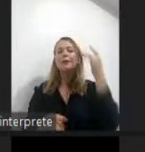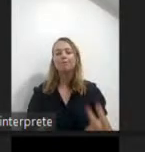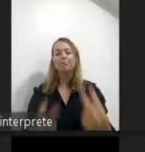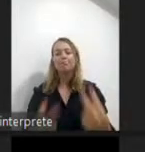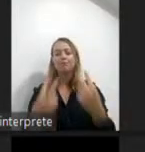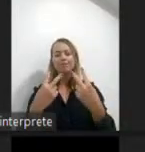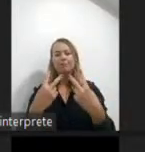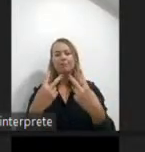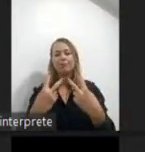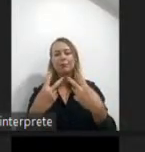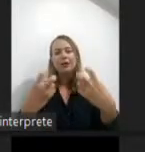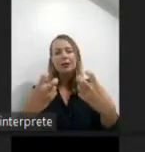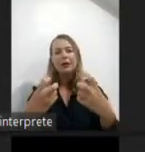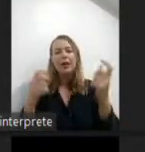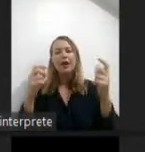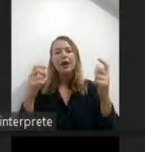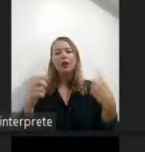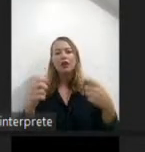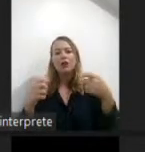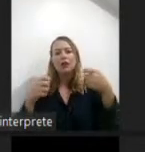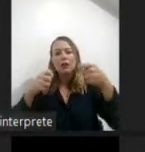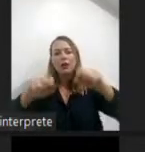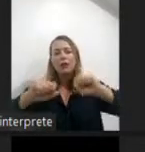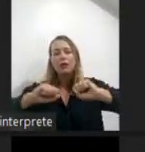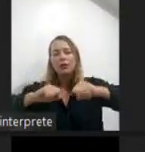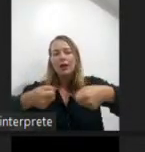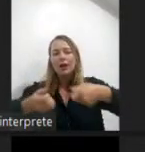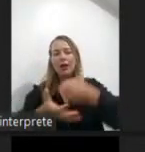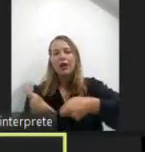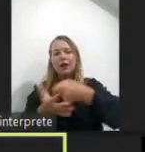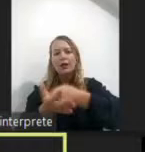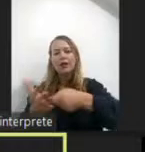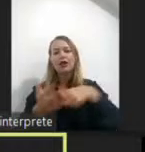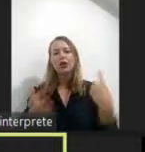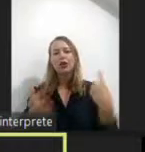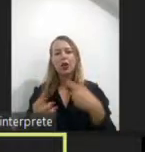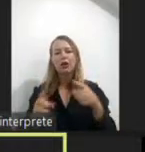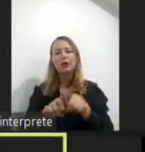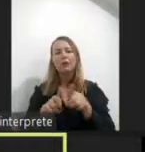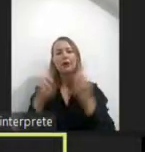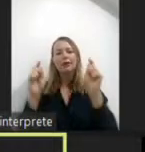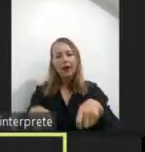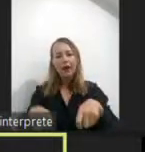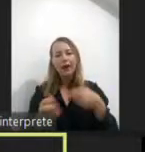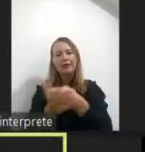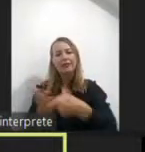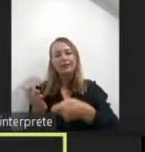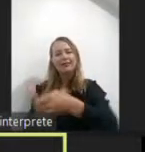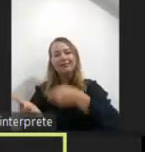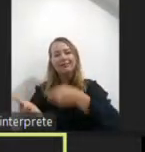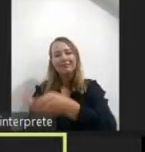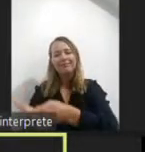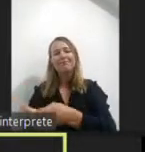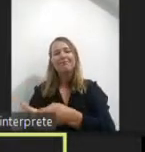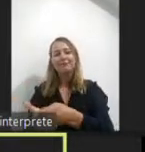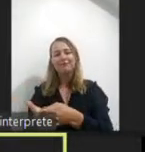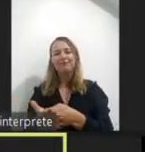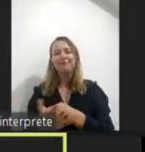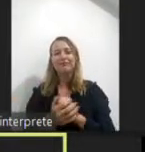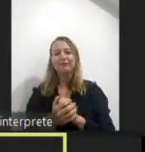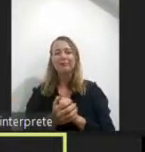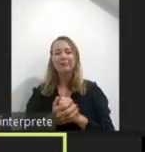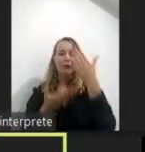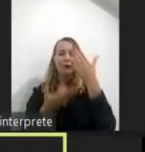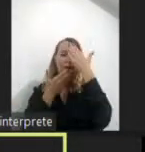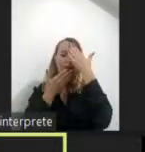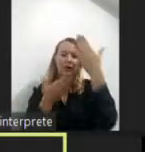são dedicados e que cada um de nós também podemos nos dedicar. Assim sendo, agradeço muito a